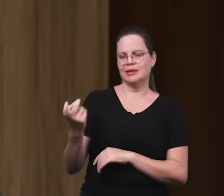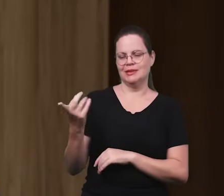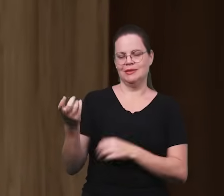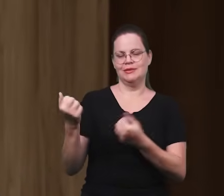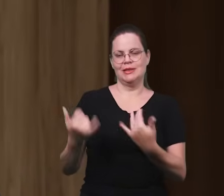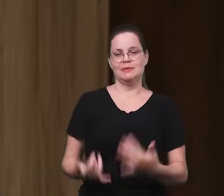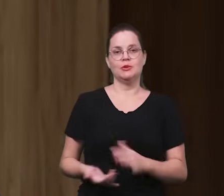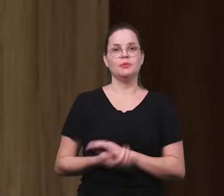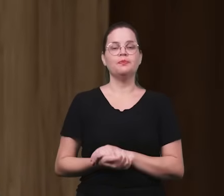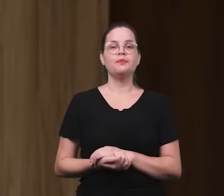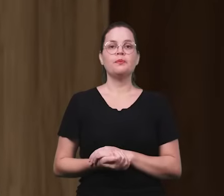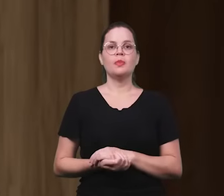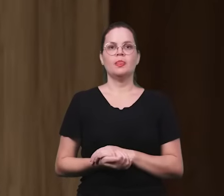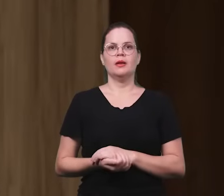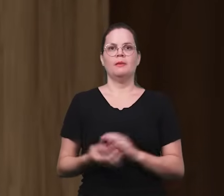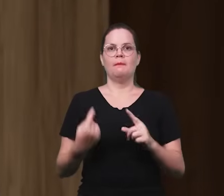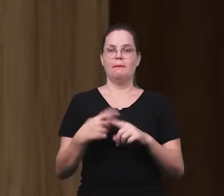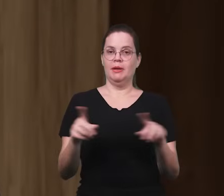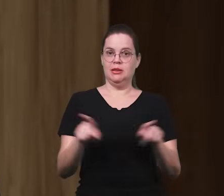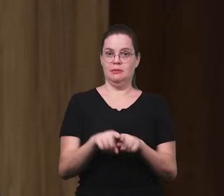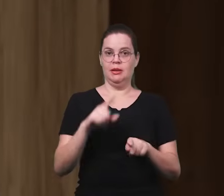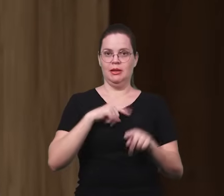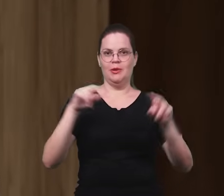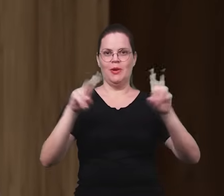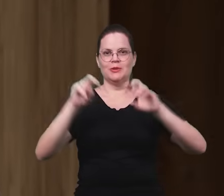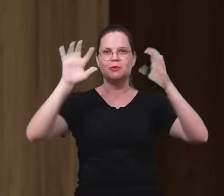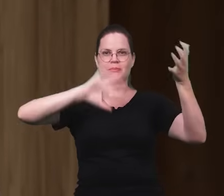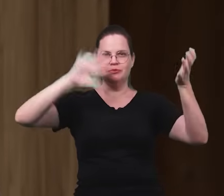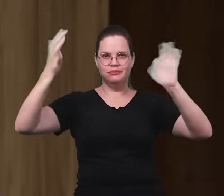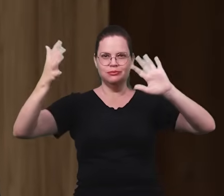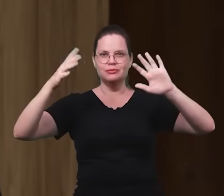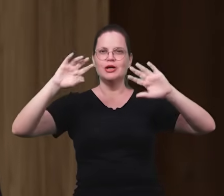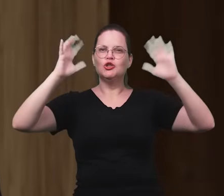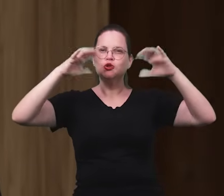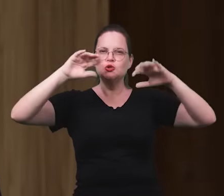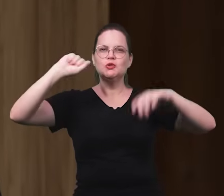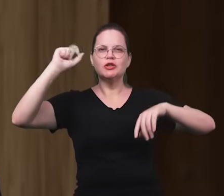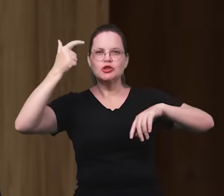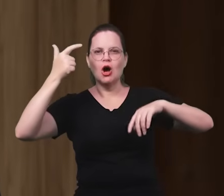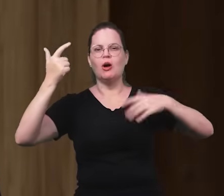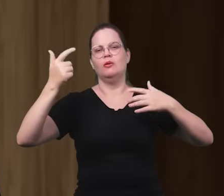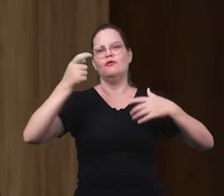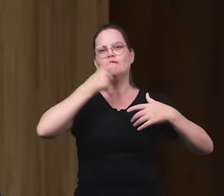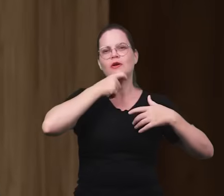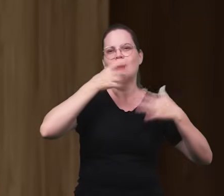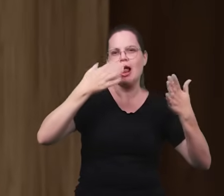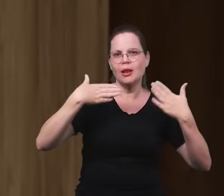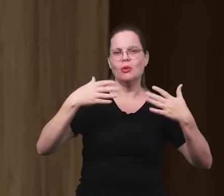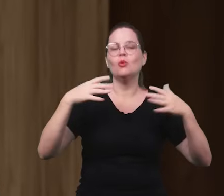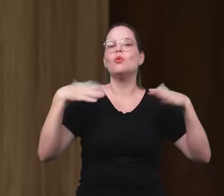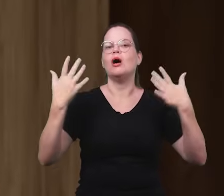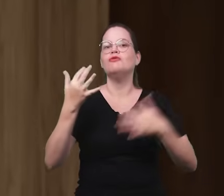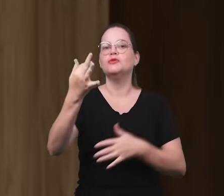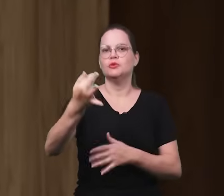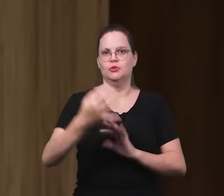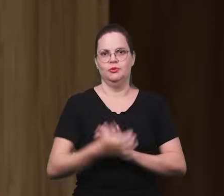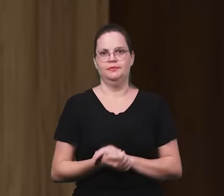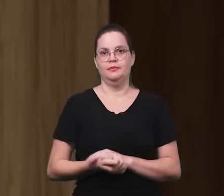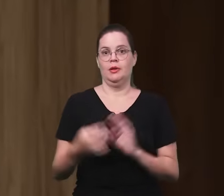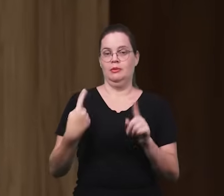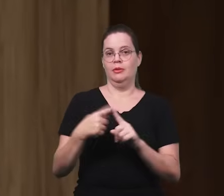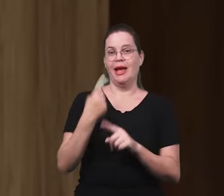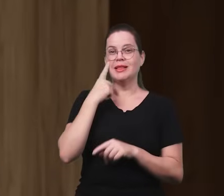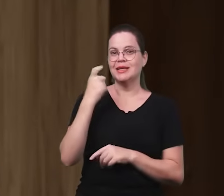que é sobre a meteorologia. É uma coisa que sempre chamou muita atenção do ser humano, porque você plantar na